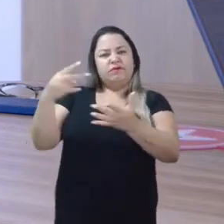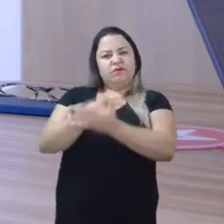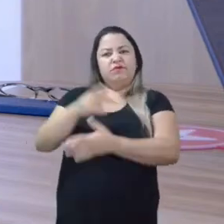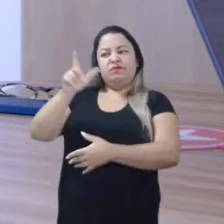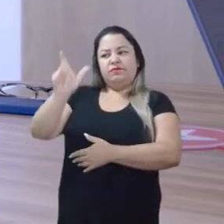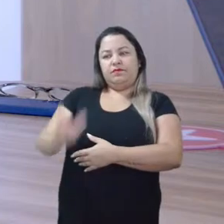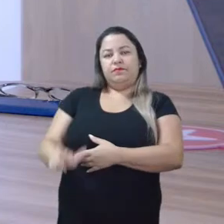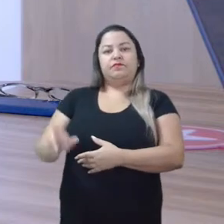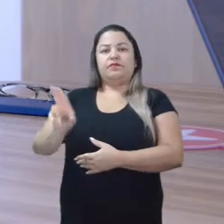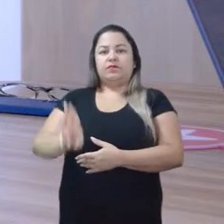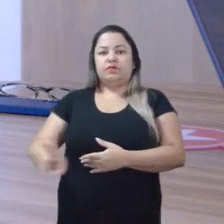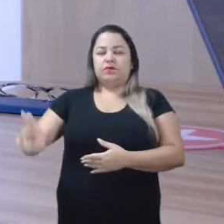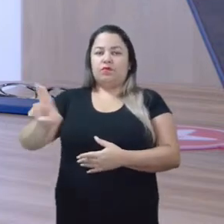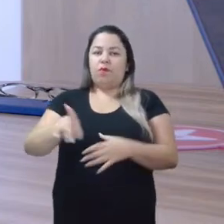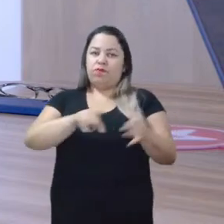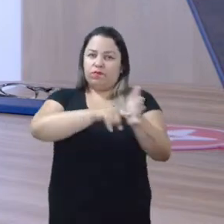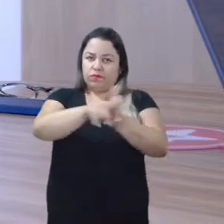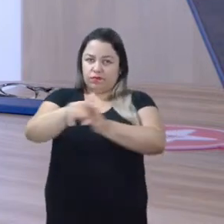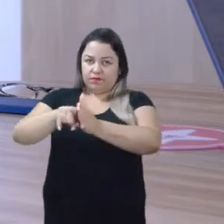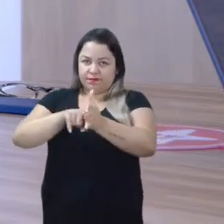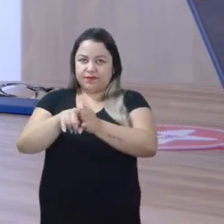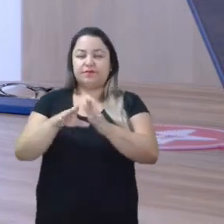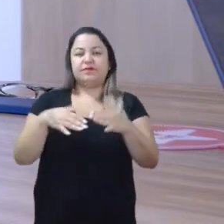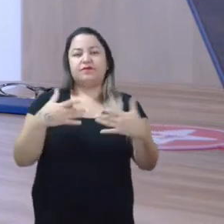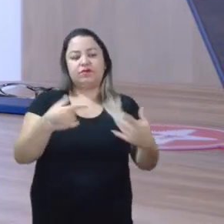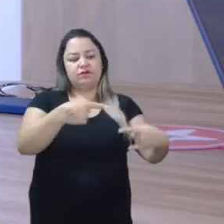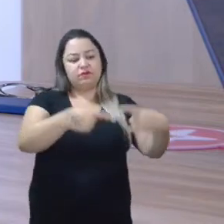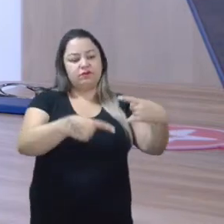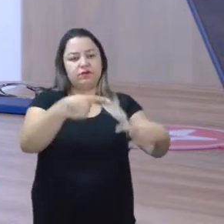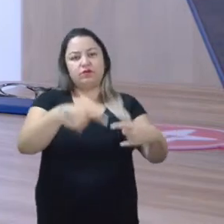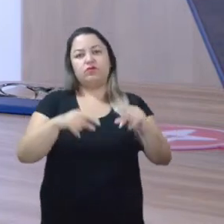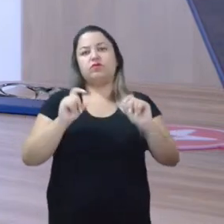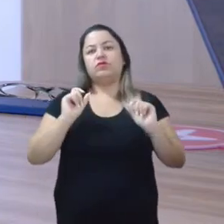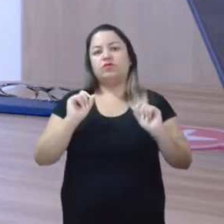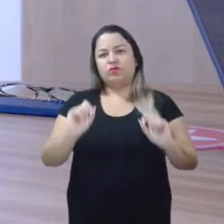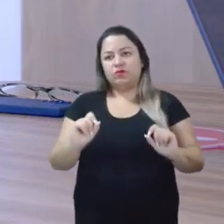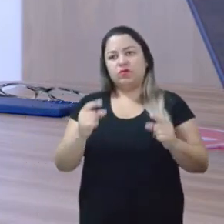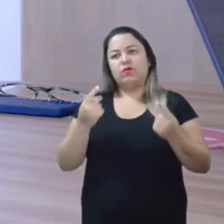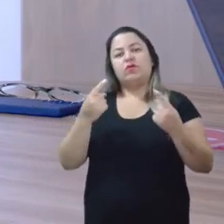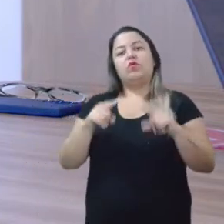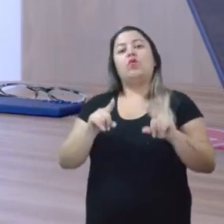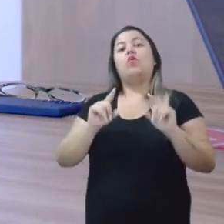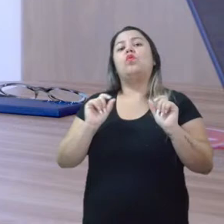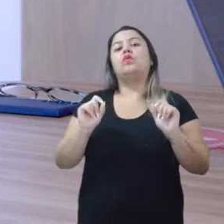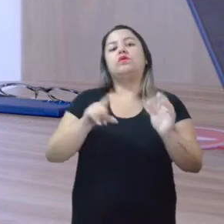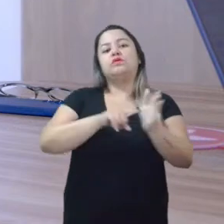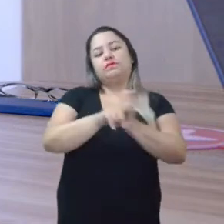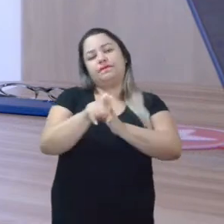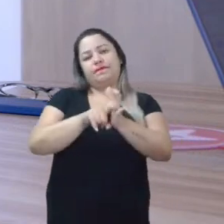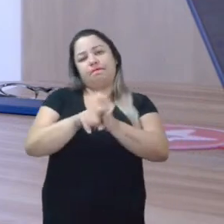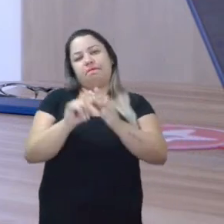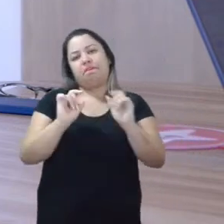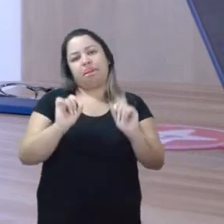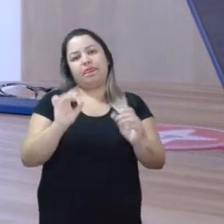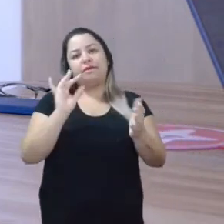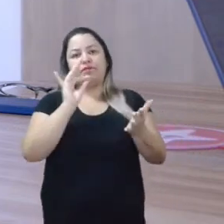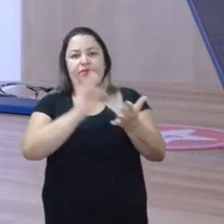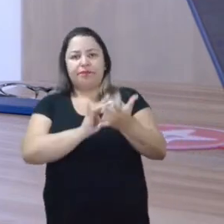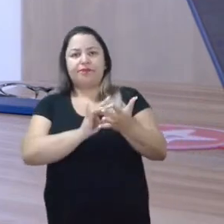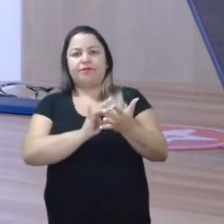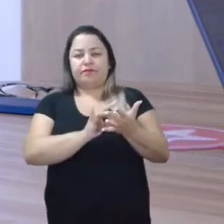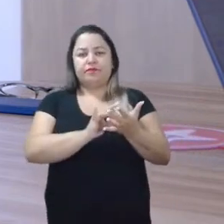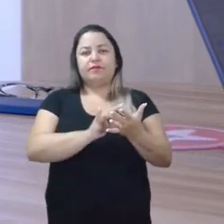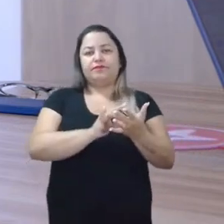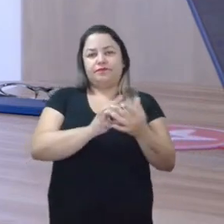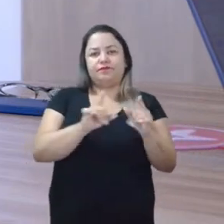assim fiscalizar, fica a discussão de como que elas vão fiscalizar. E aí as plataformas de fato trazem um argumento que eu acho que é bastante válido, que